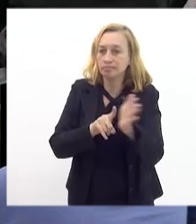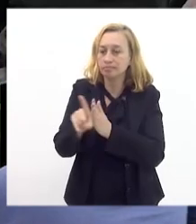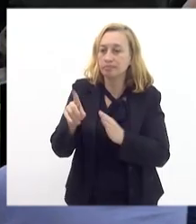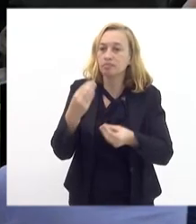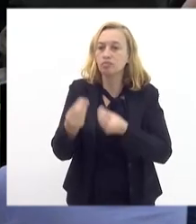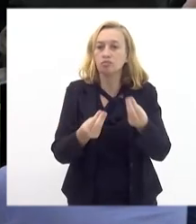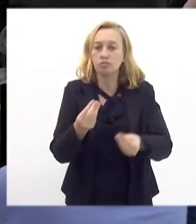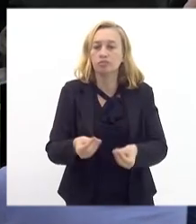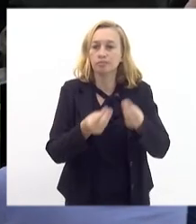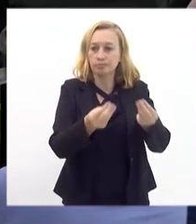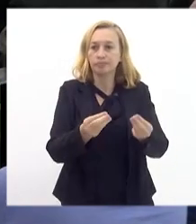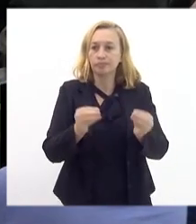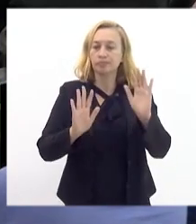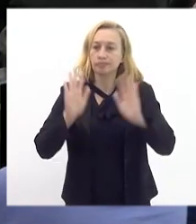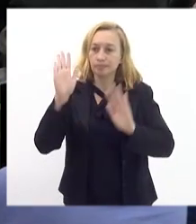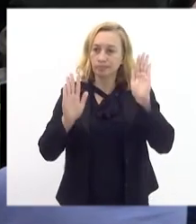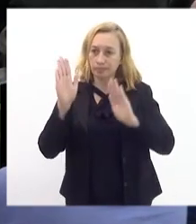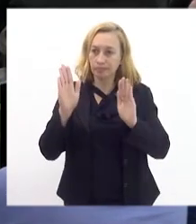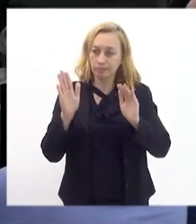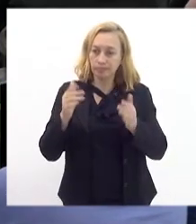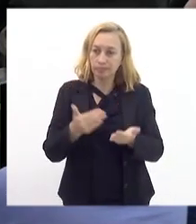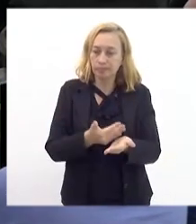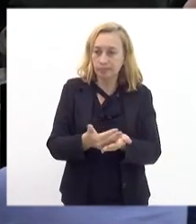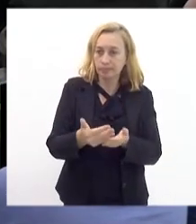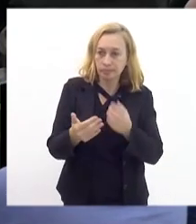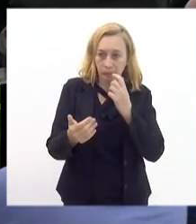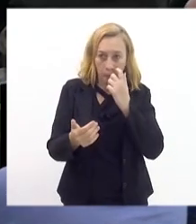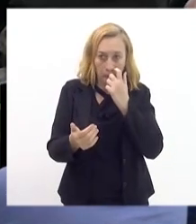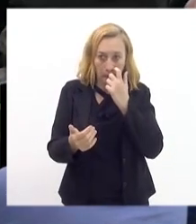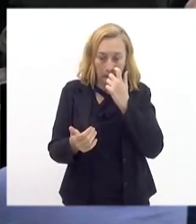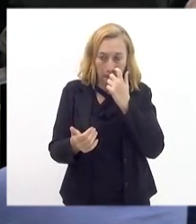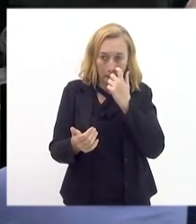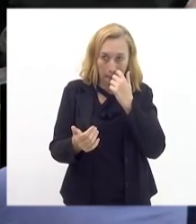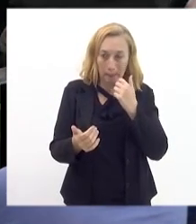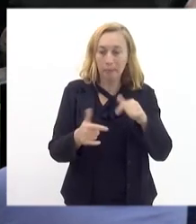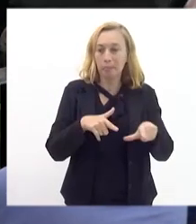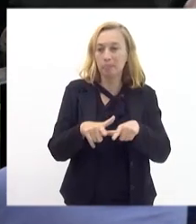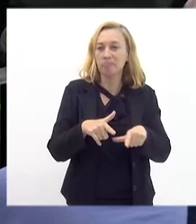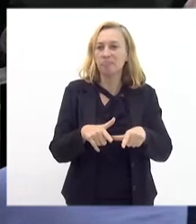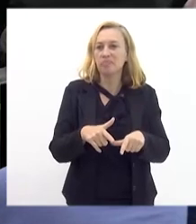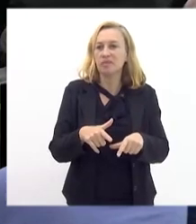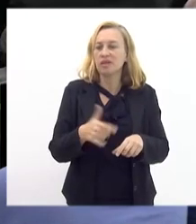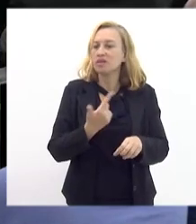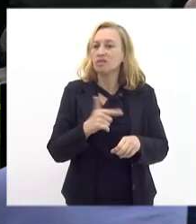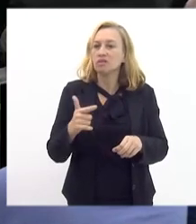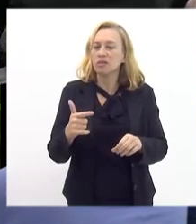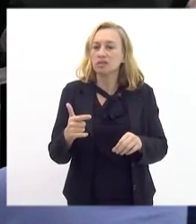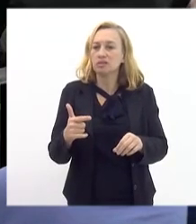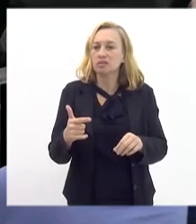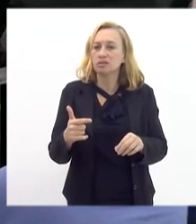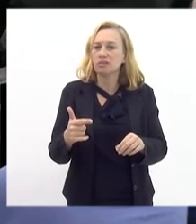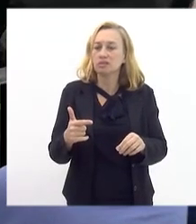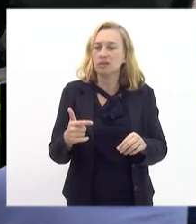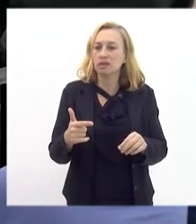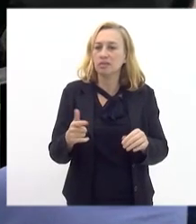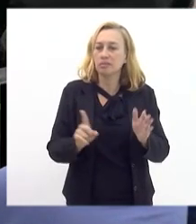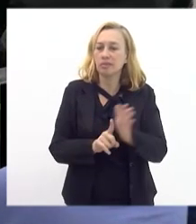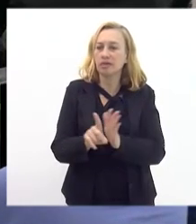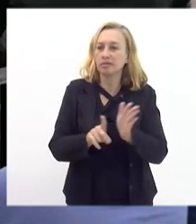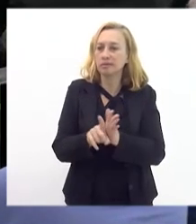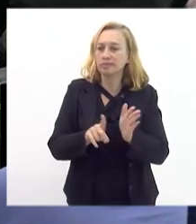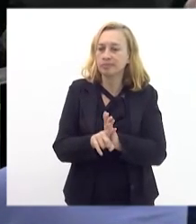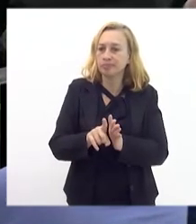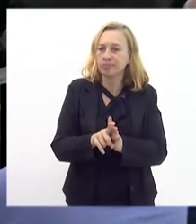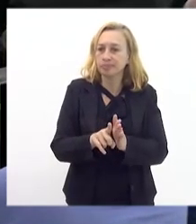licença uma ele ir início de licença de operação sem ouvir a população sente